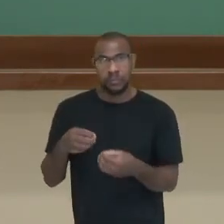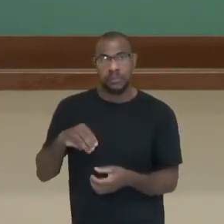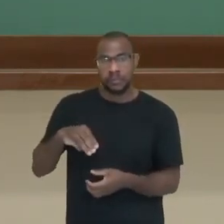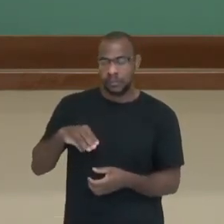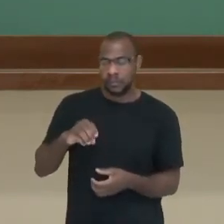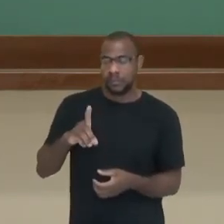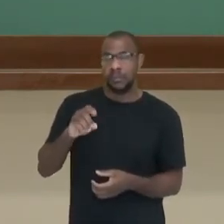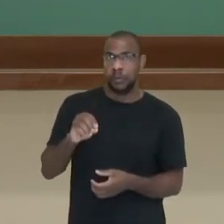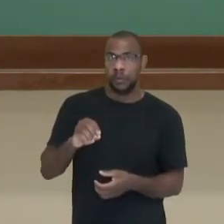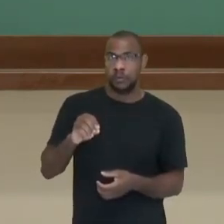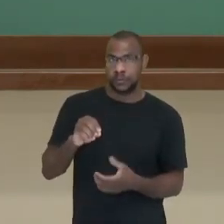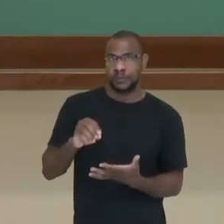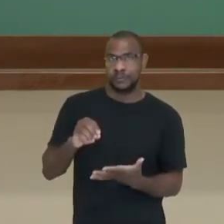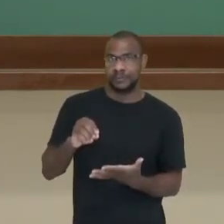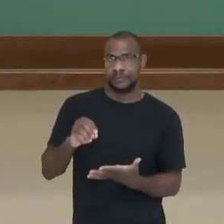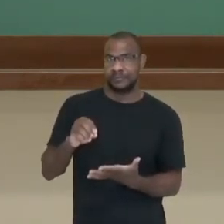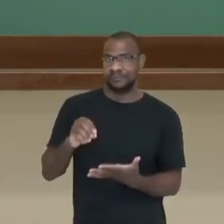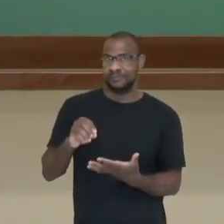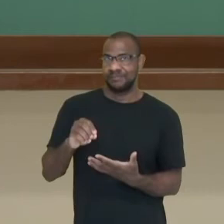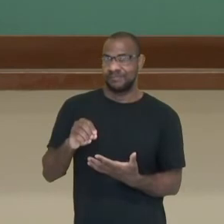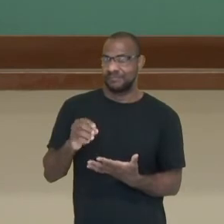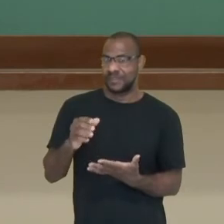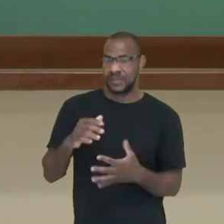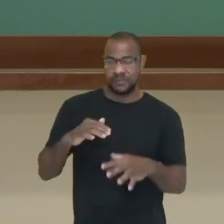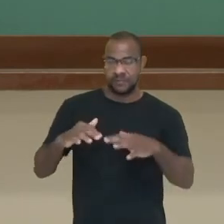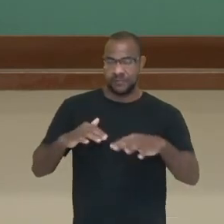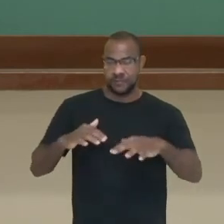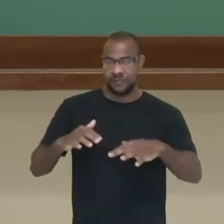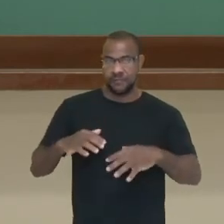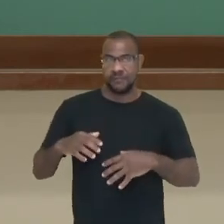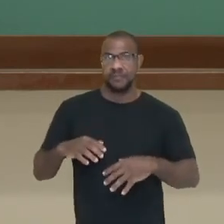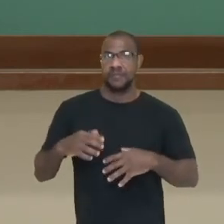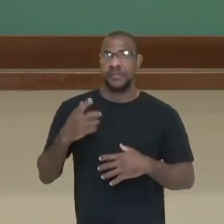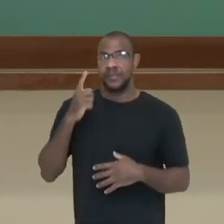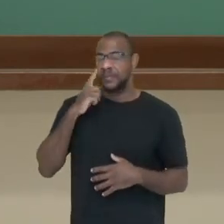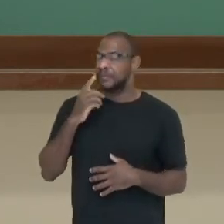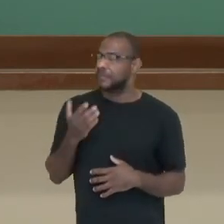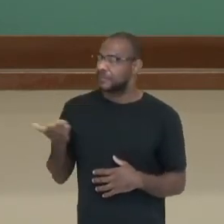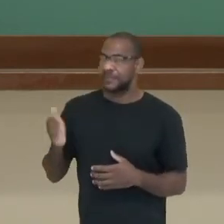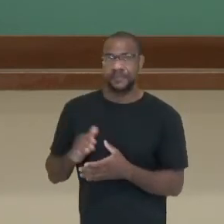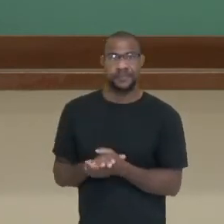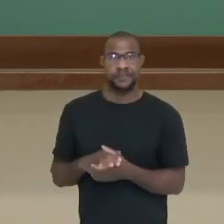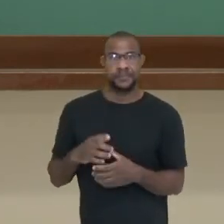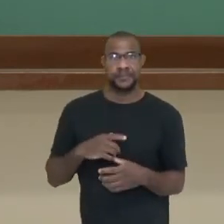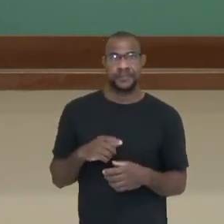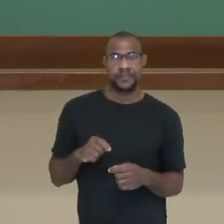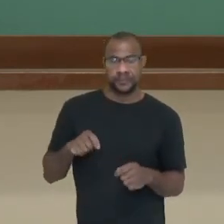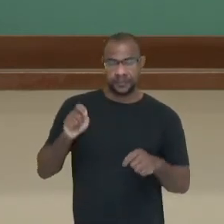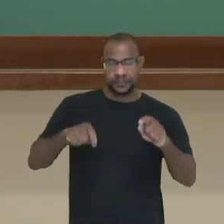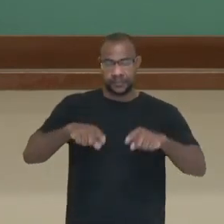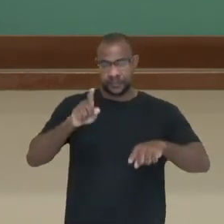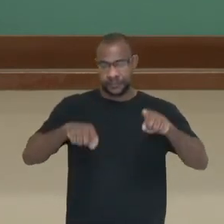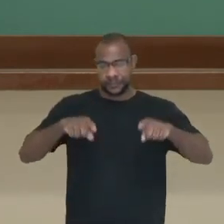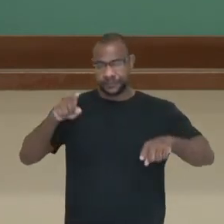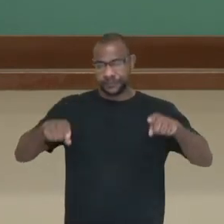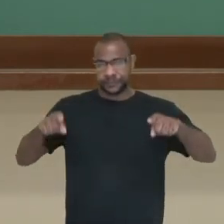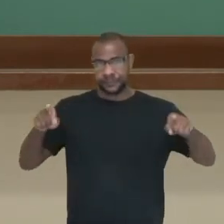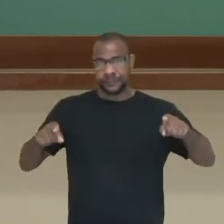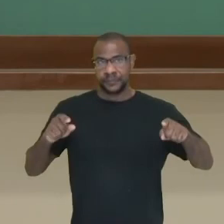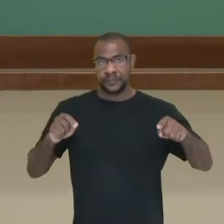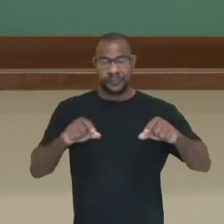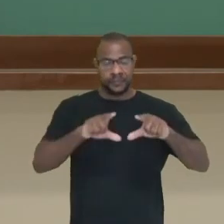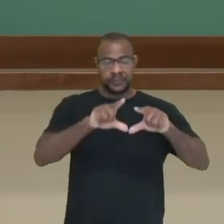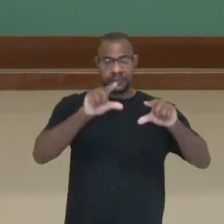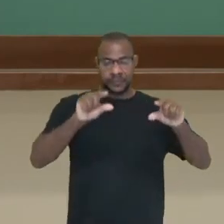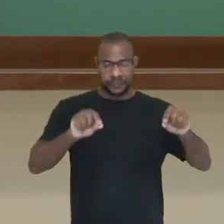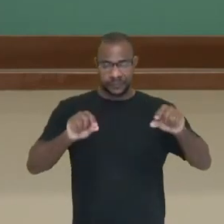corda, você dá uma batida, ela pode formar um ventre, uma barriga. Ela pode formar 2, você pode formar 3. Você altera a